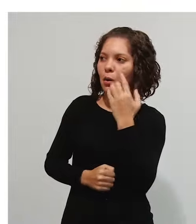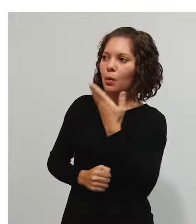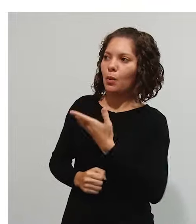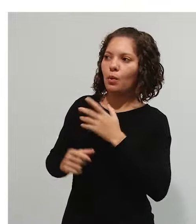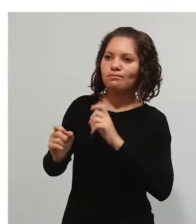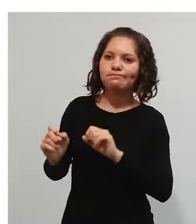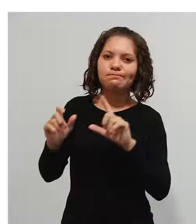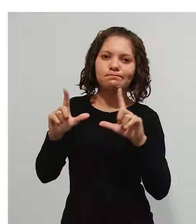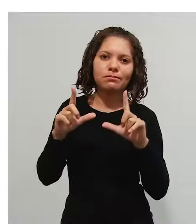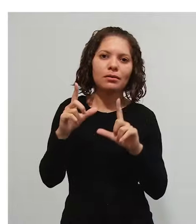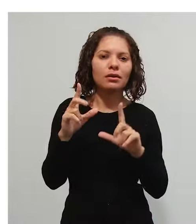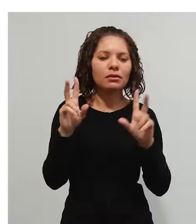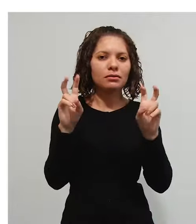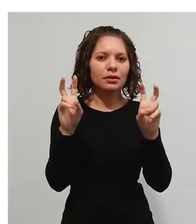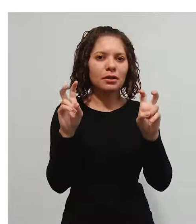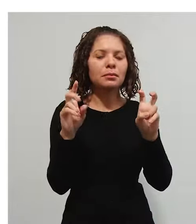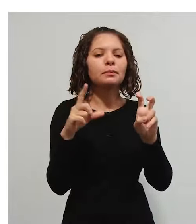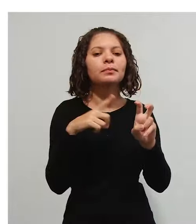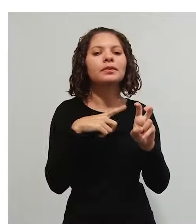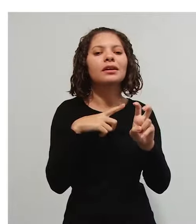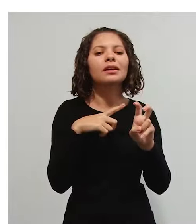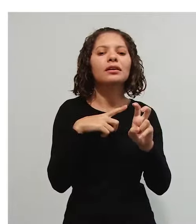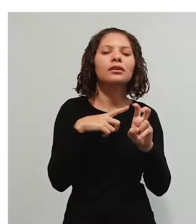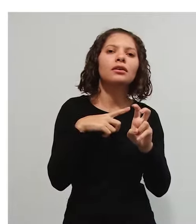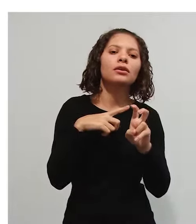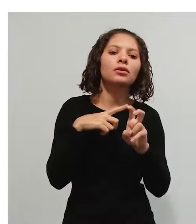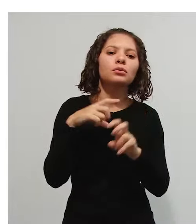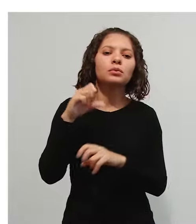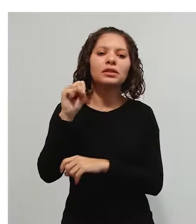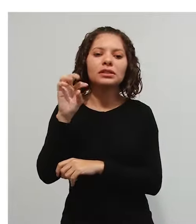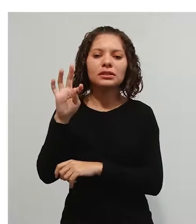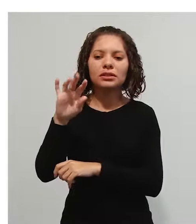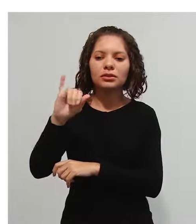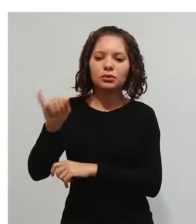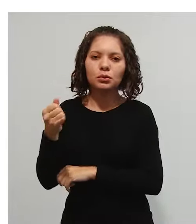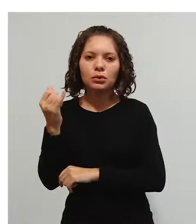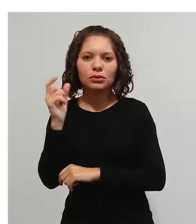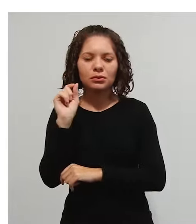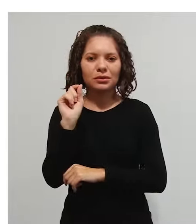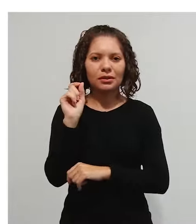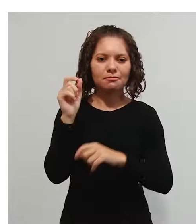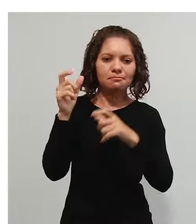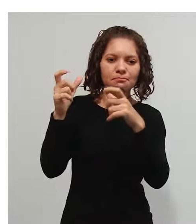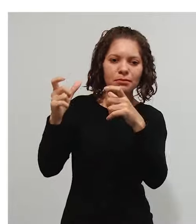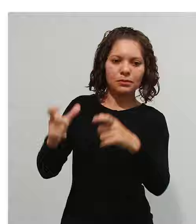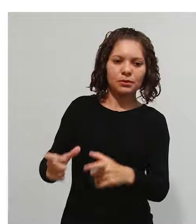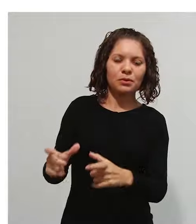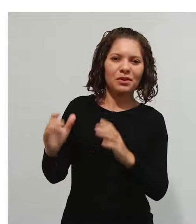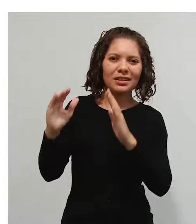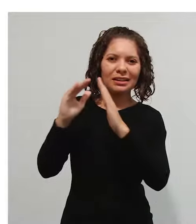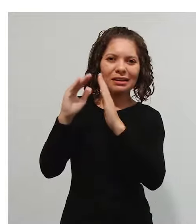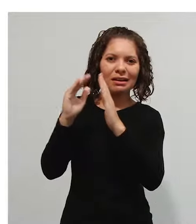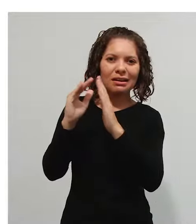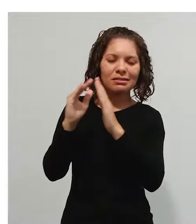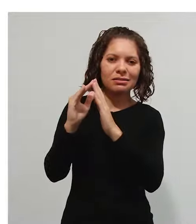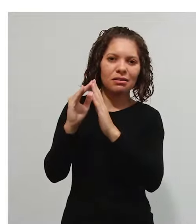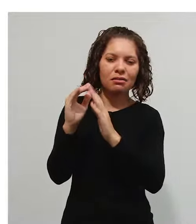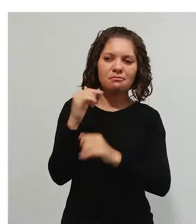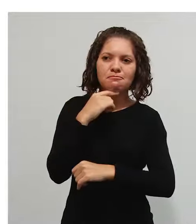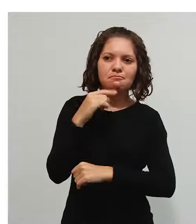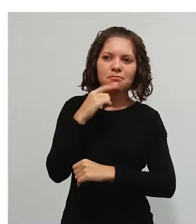tem uma súmula do STJ que por exemplo o locatário não tem legitimidade ativa para discutir a relação jurídica